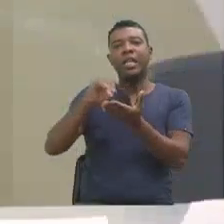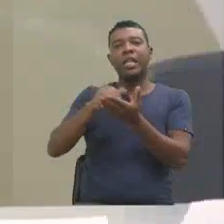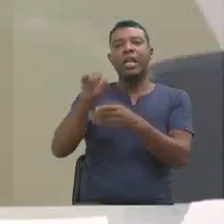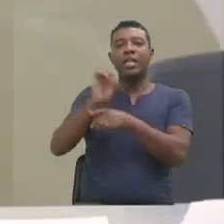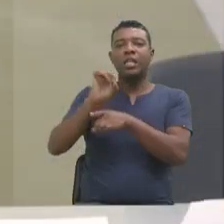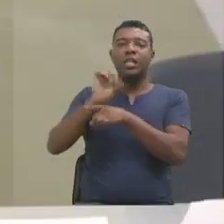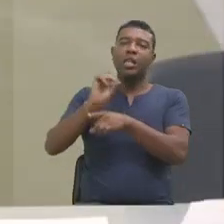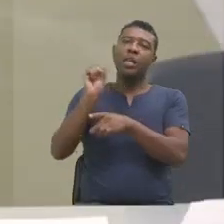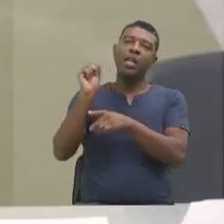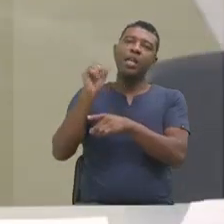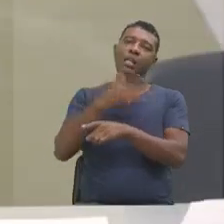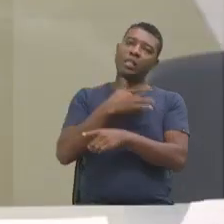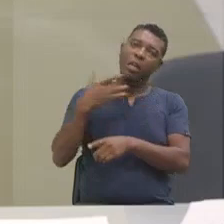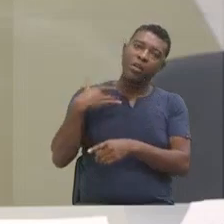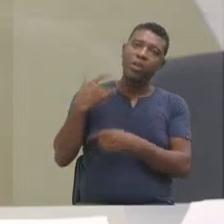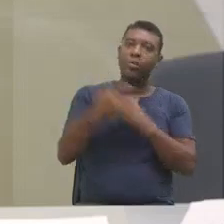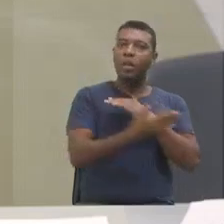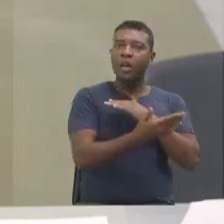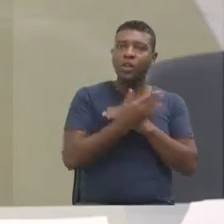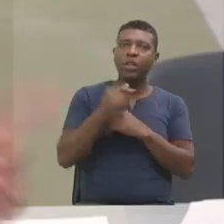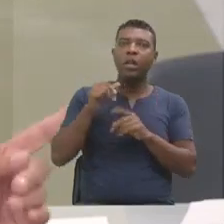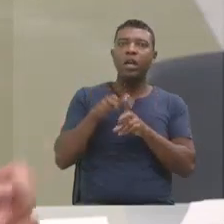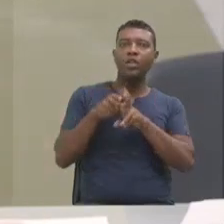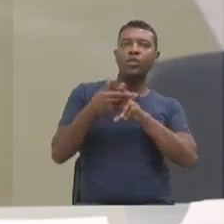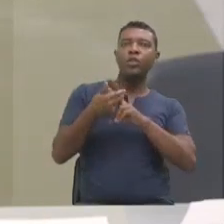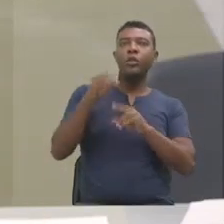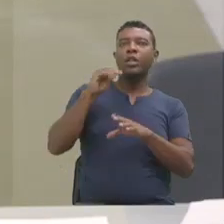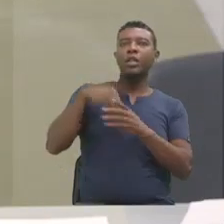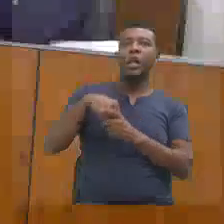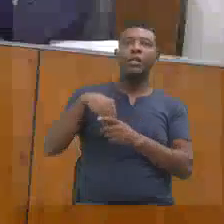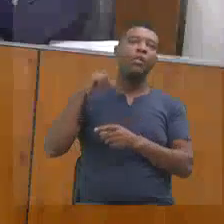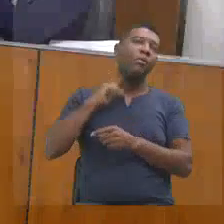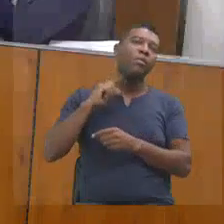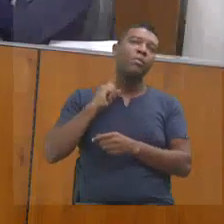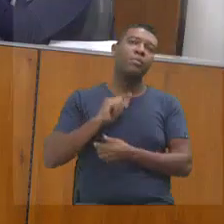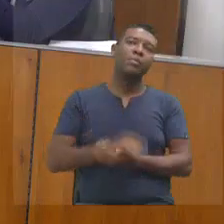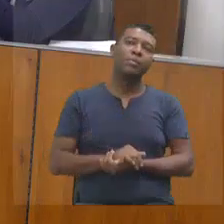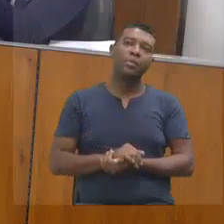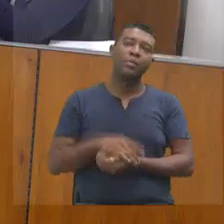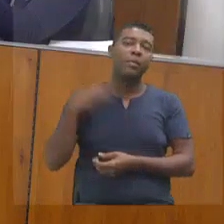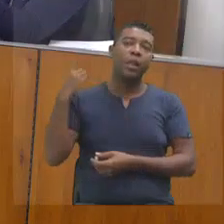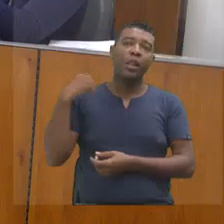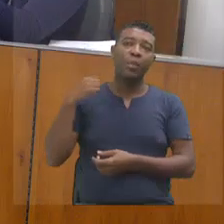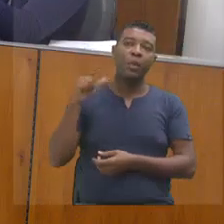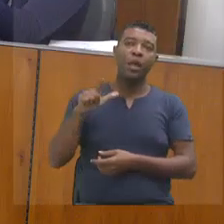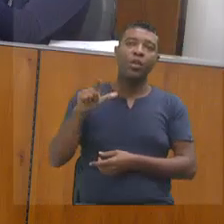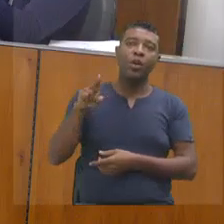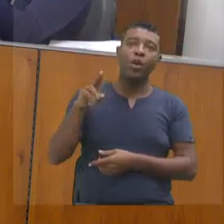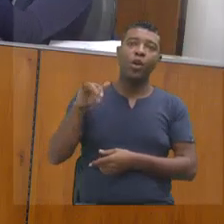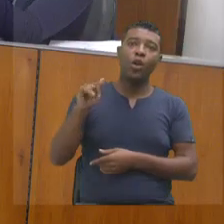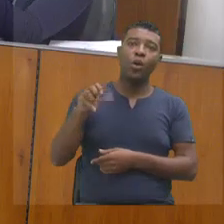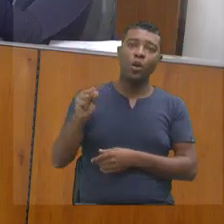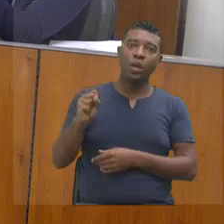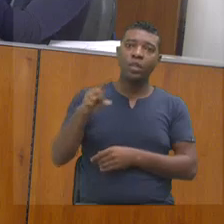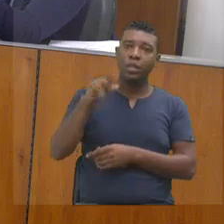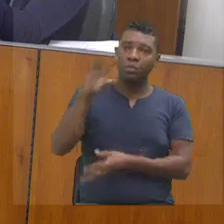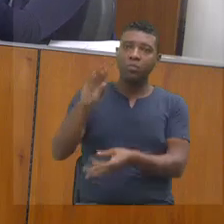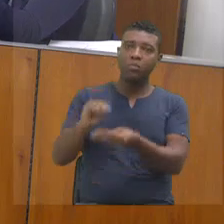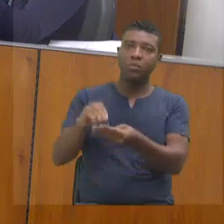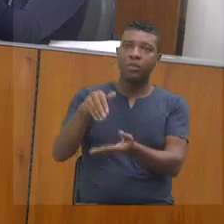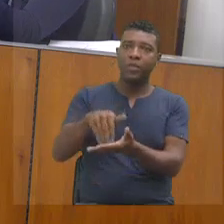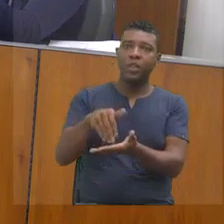a nortear o SUS aqui em Minas Gerais com a palavra Deputado Lucas pessoas considerações finais Lucas